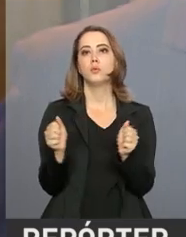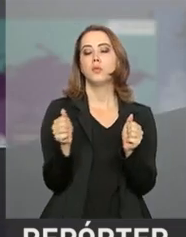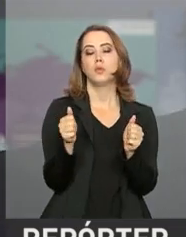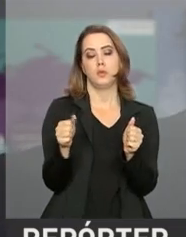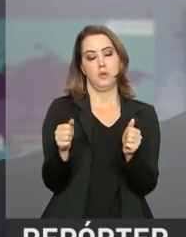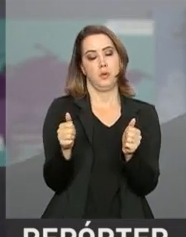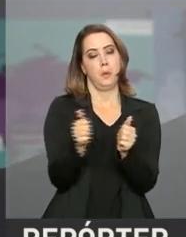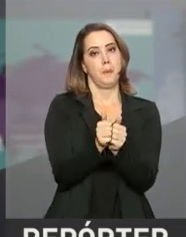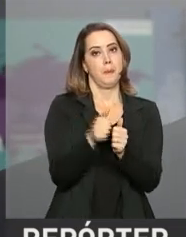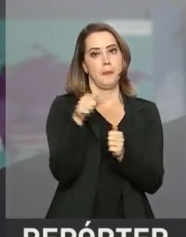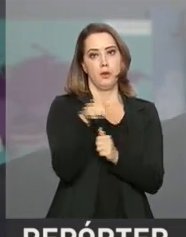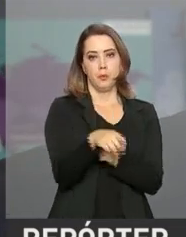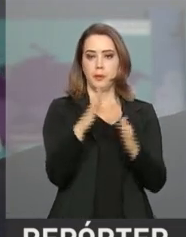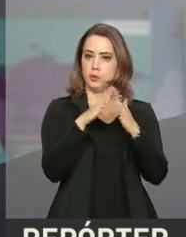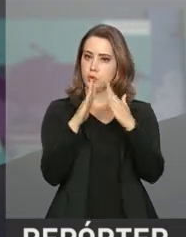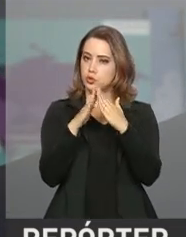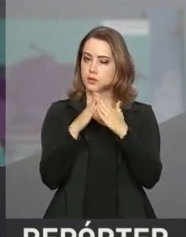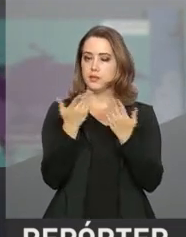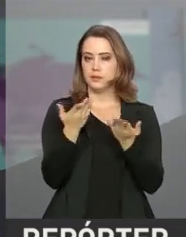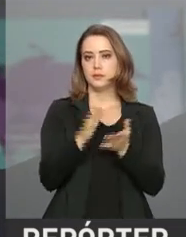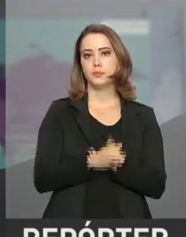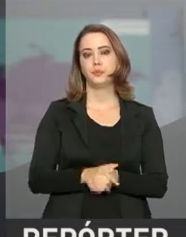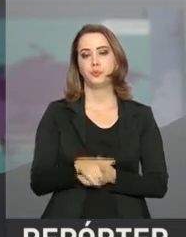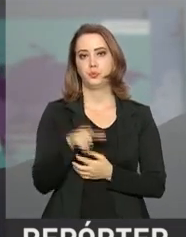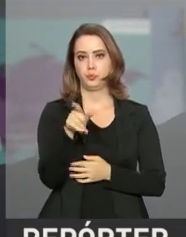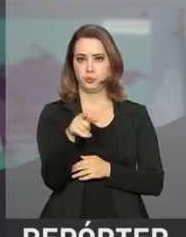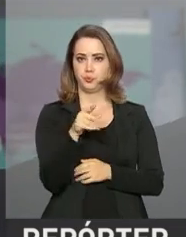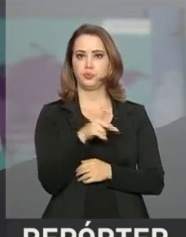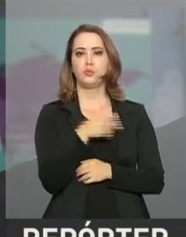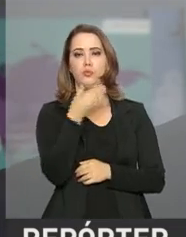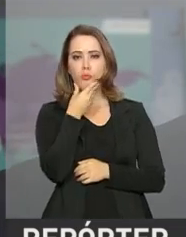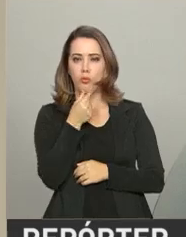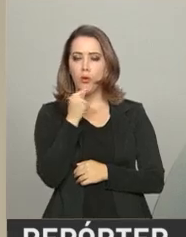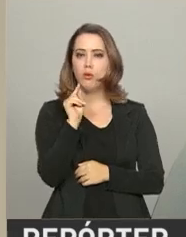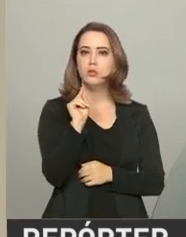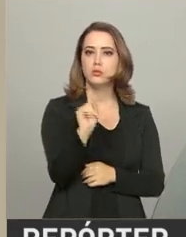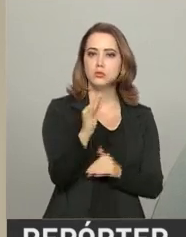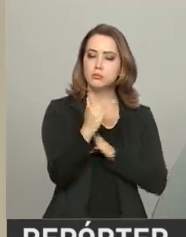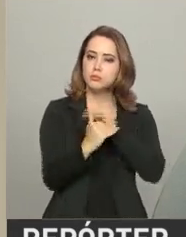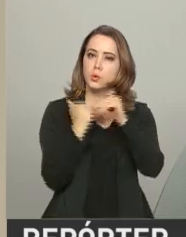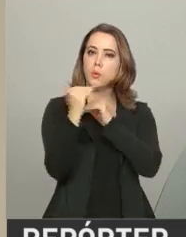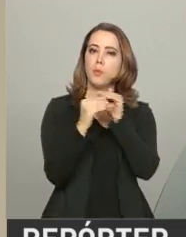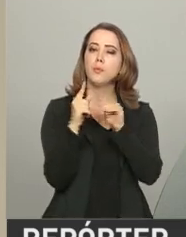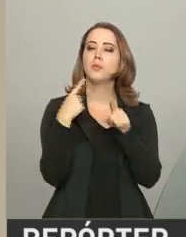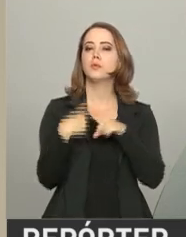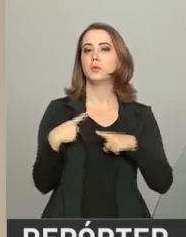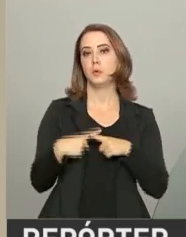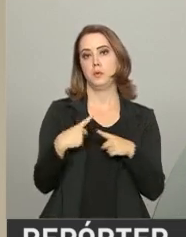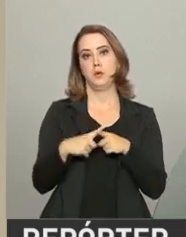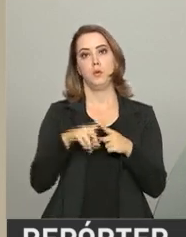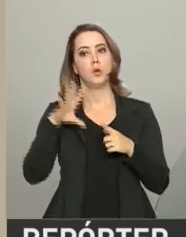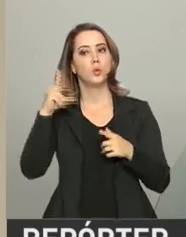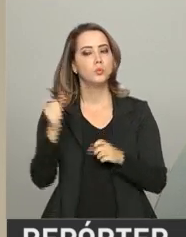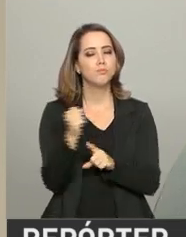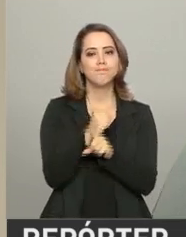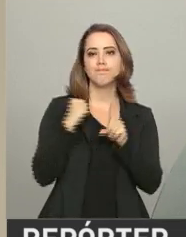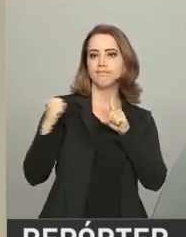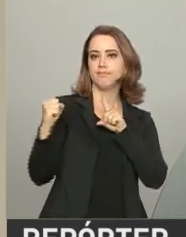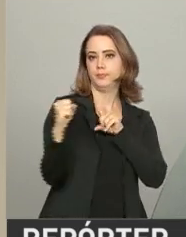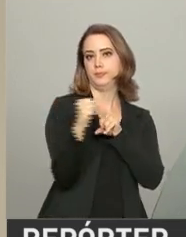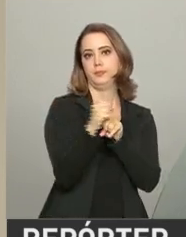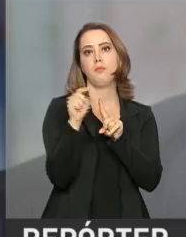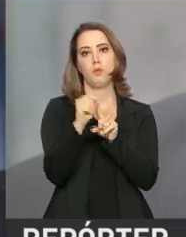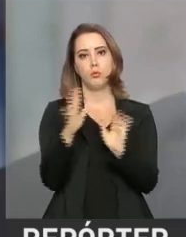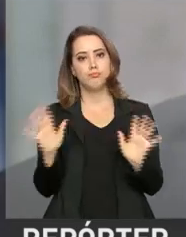de casa para o presidente do centro de gestão e Estudos estratégicos o aumento se deve ao engajamento de toda a sociedade